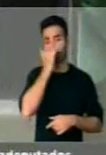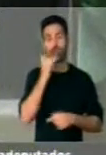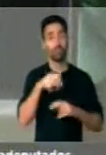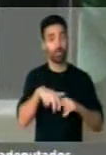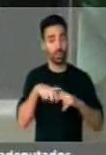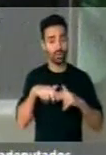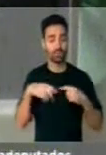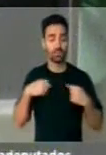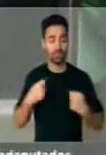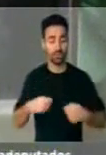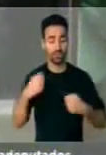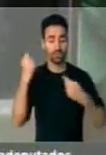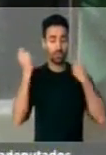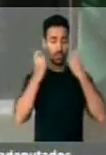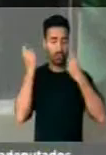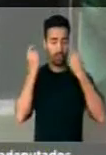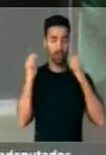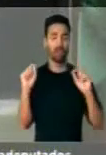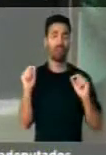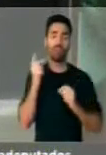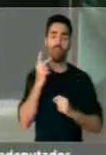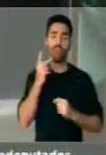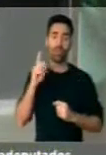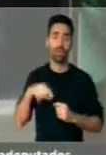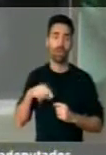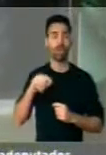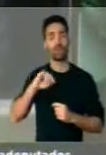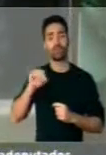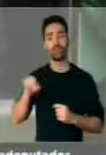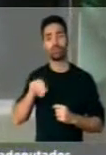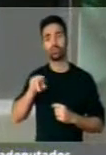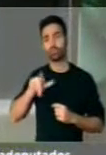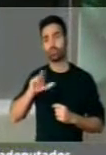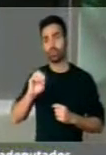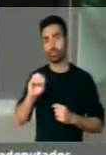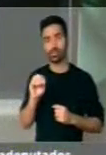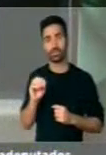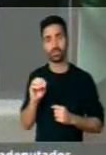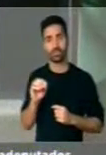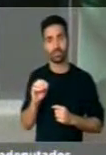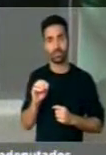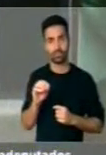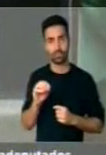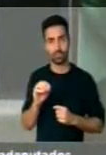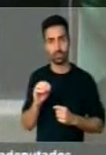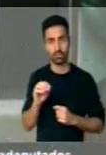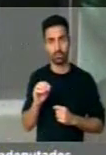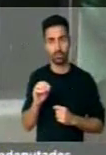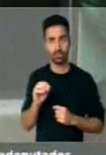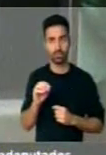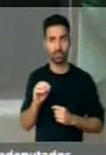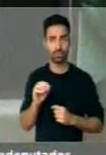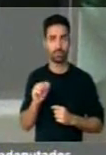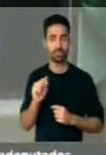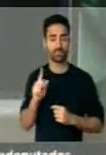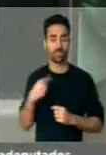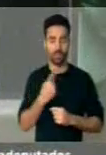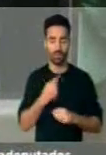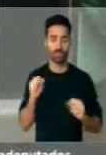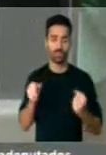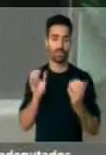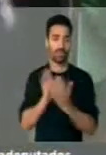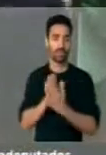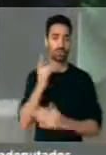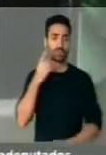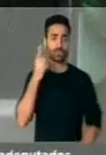com isso. Quem disse isso foi o deputado Júlio Delgado, na eleição que enfrentamos o então candidato